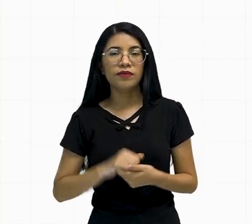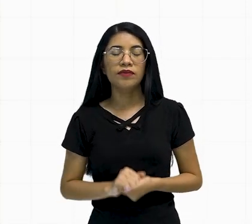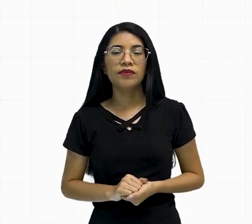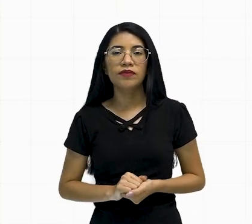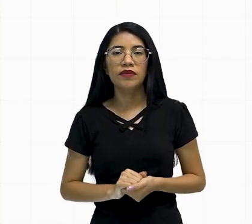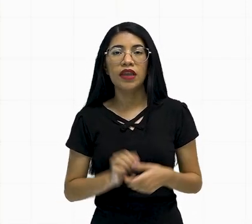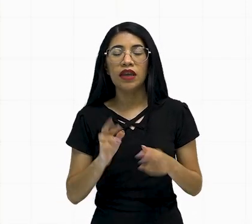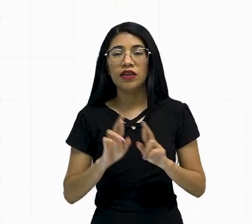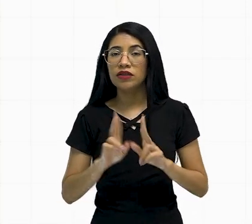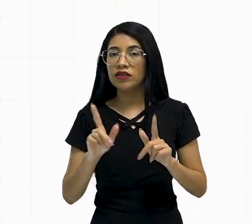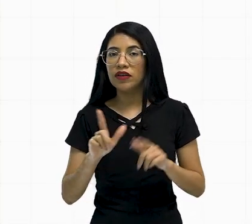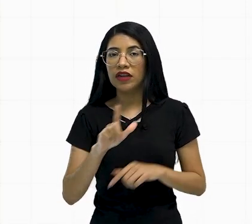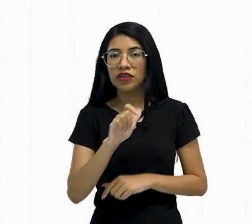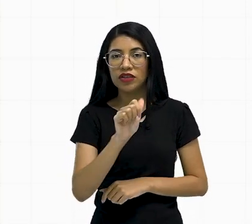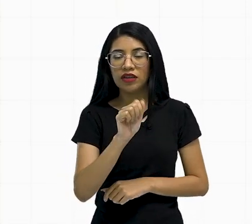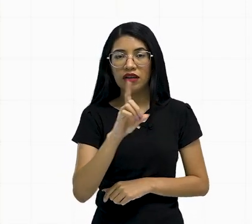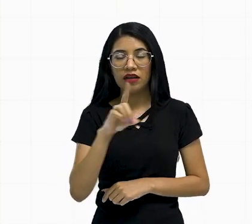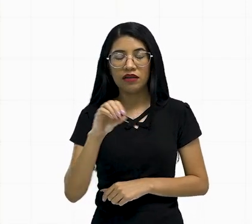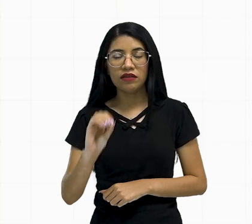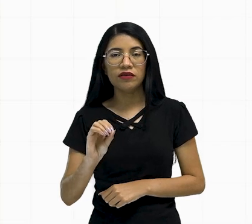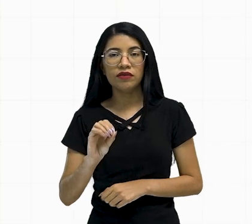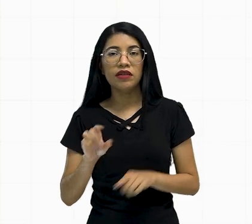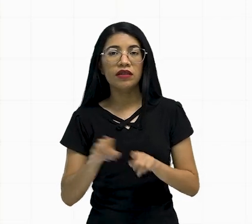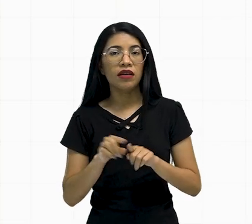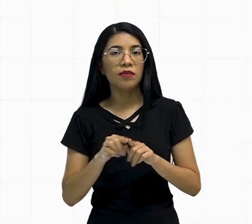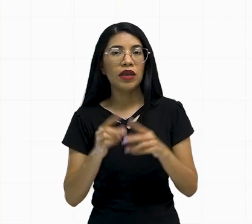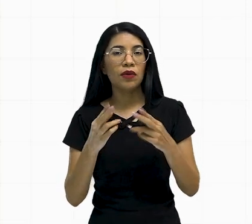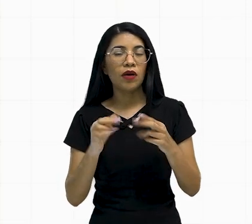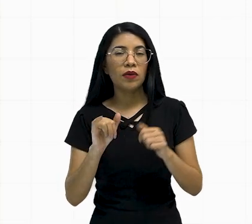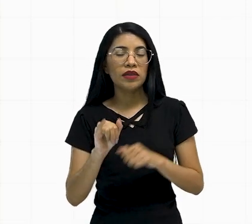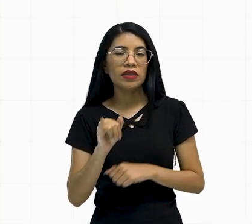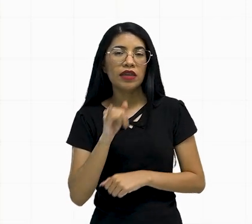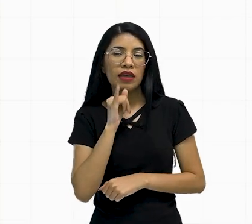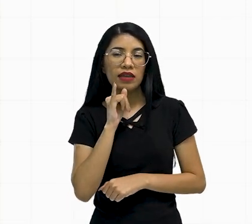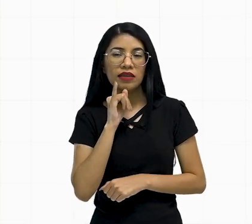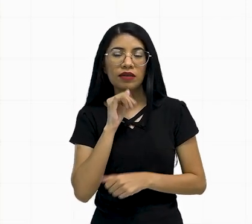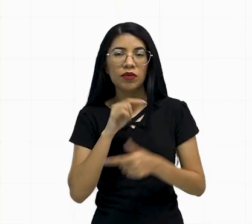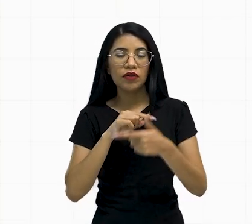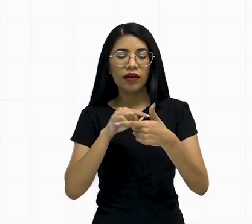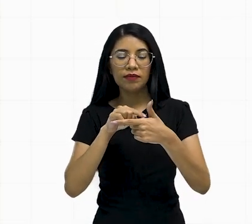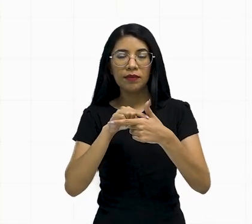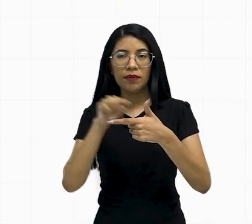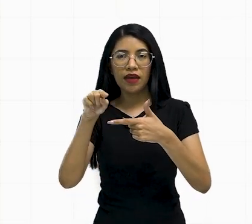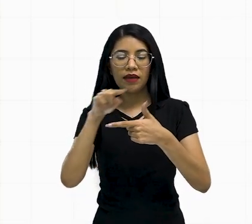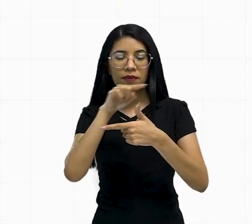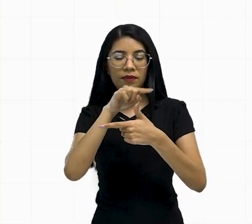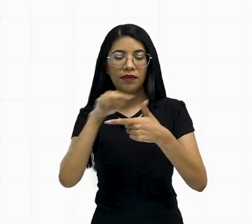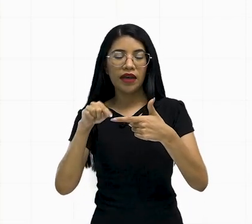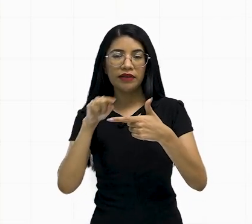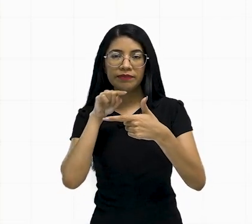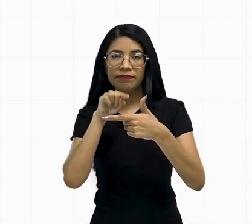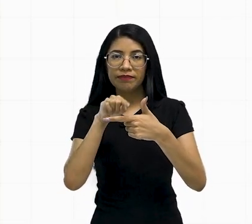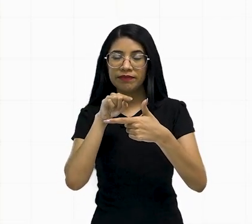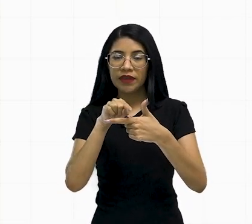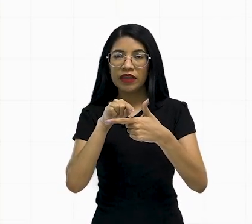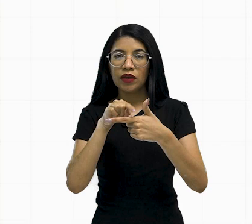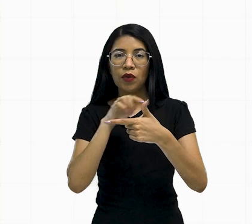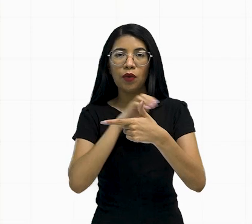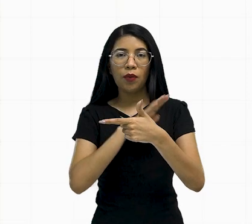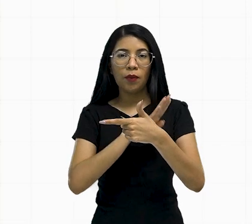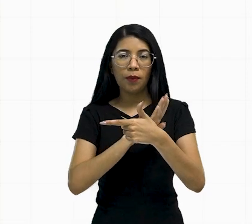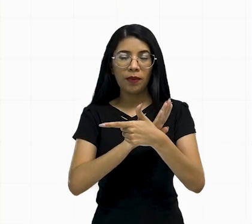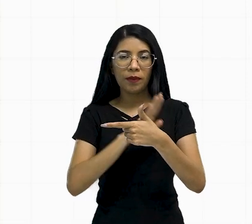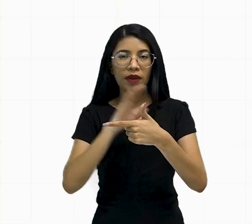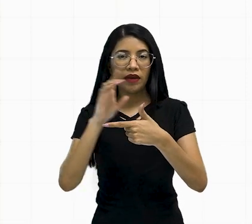diagonal. O mesmo vale quando você une os pontos aqui B e D, tá? Então nós temos aí